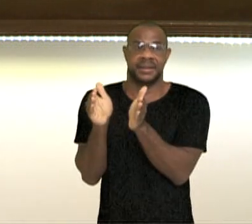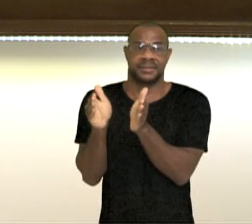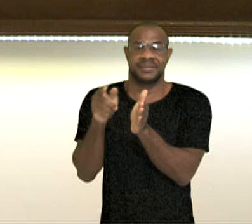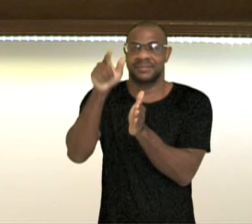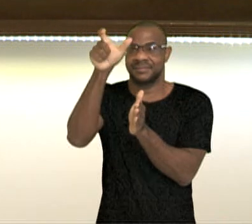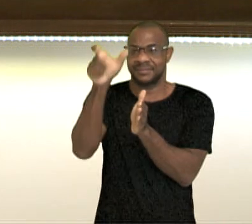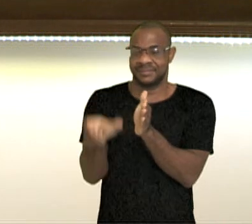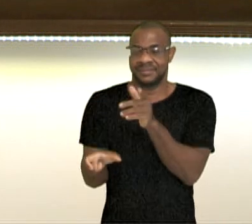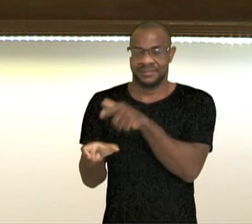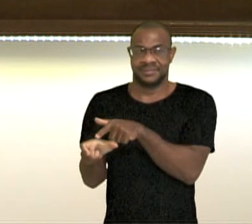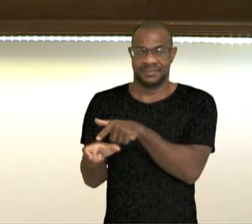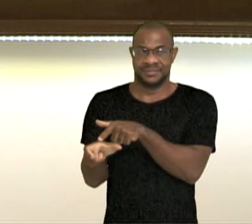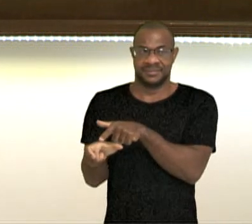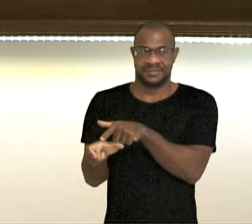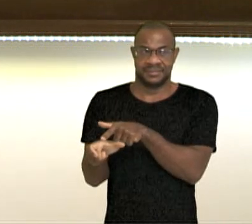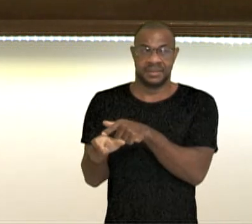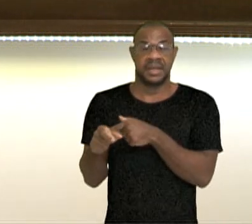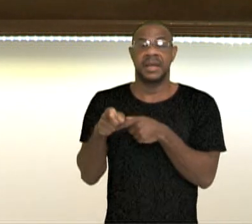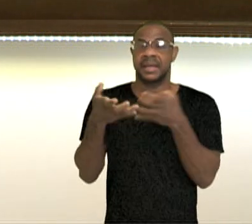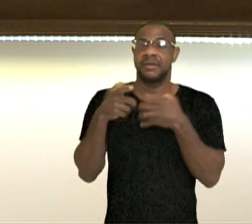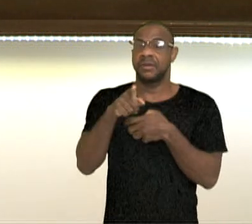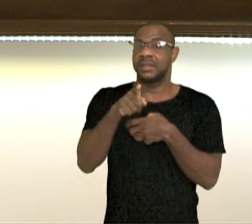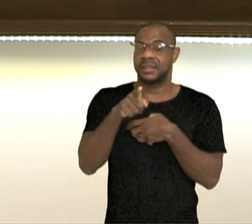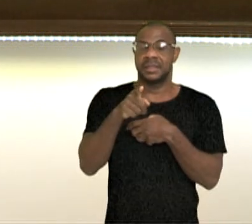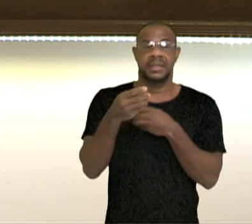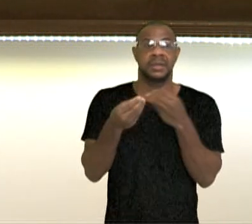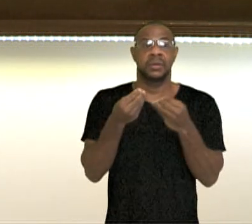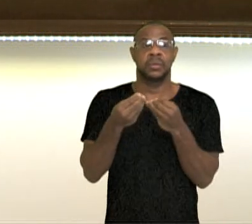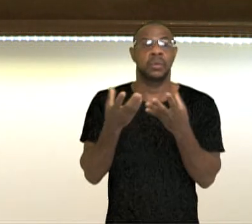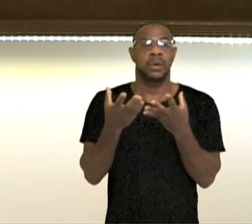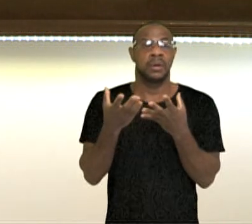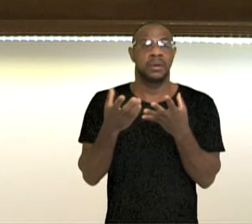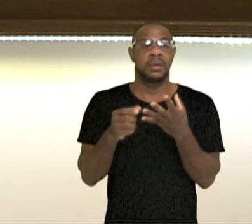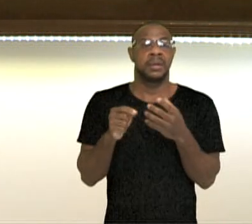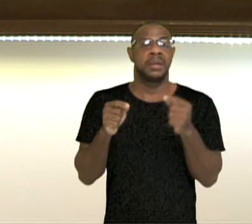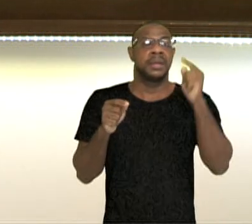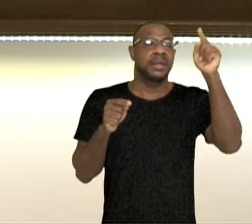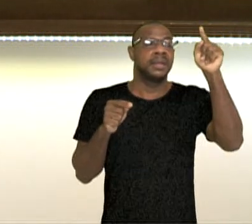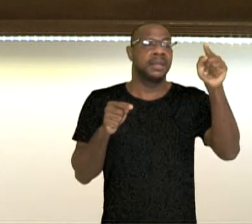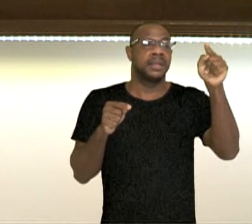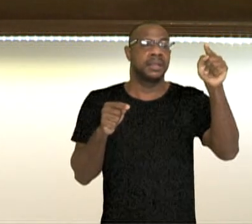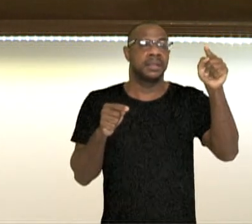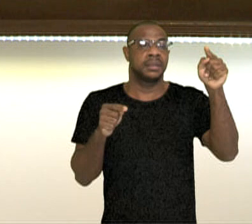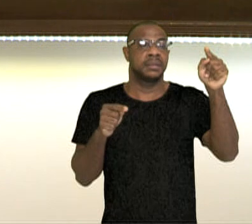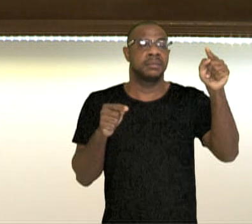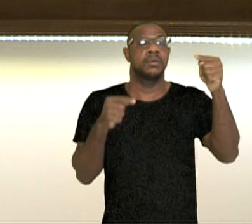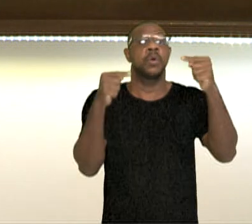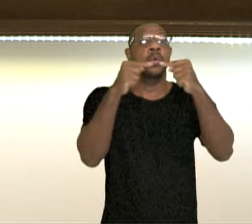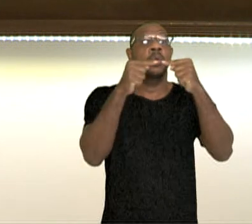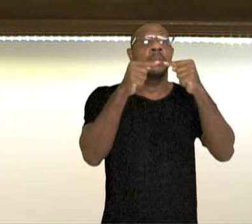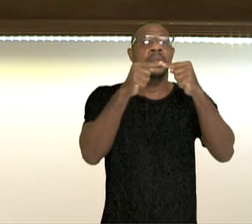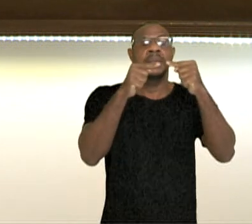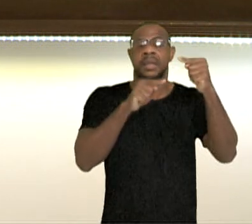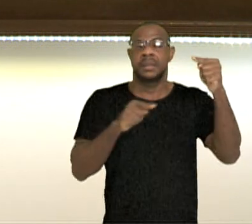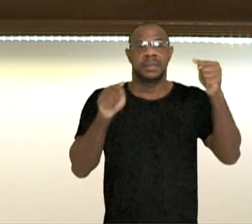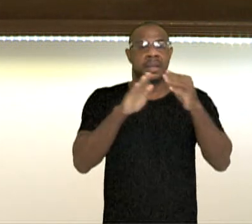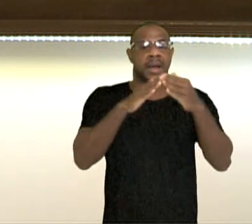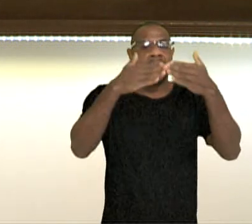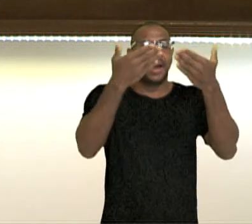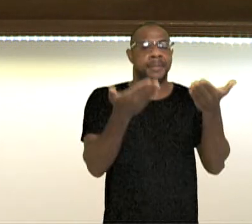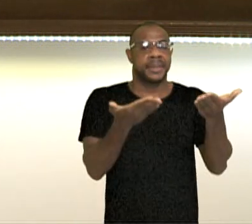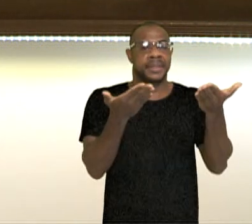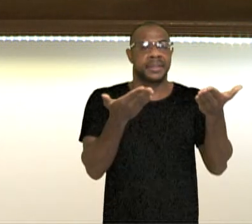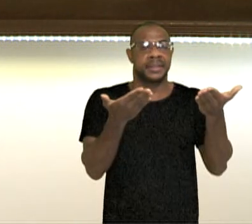assim, no lado direito. Eu quero que você me diga, esse aqui que está do lado esquerdo vai... Se eu abrisse ele, qual